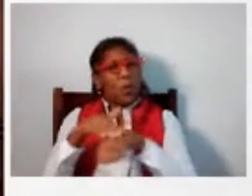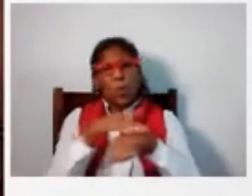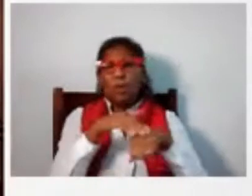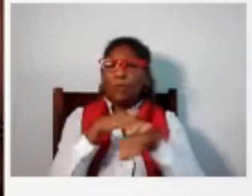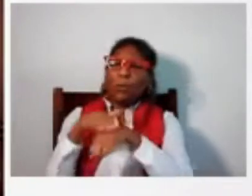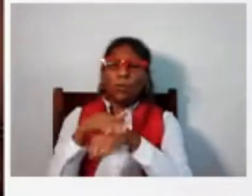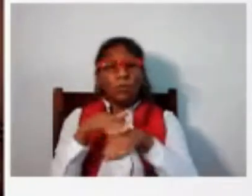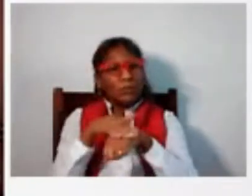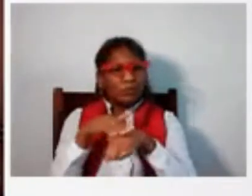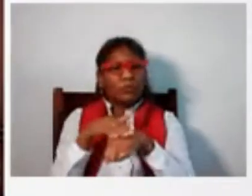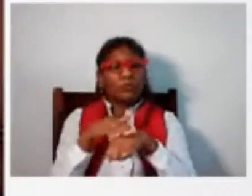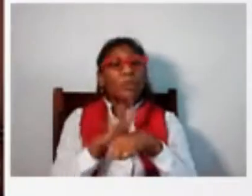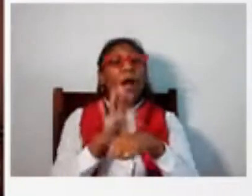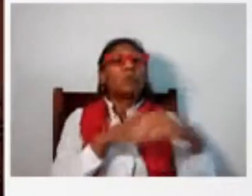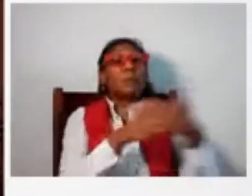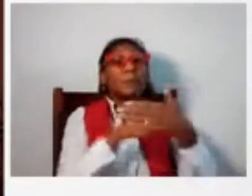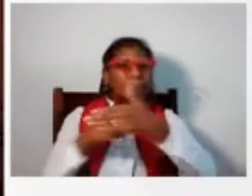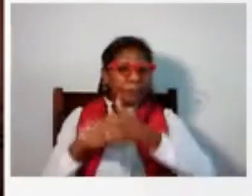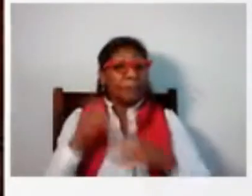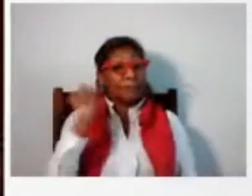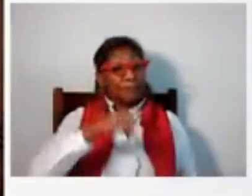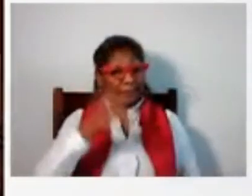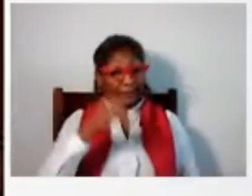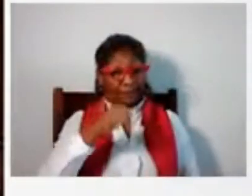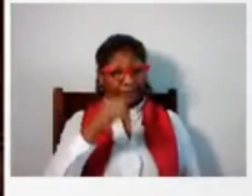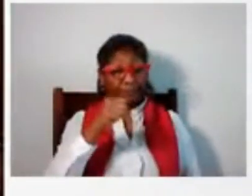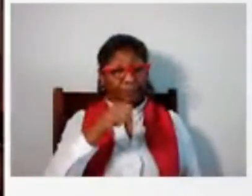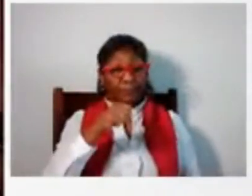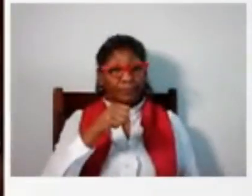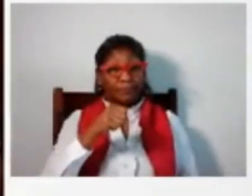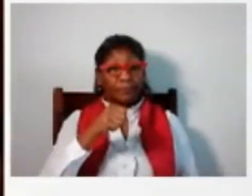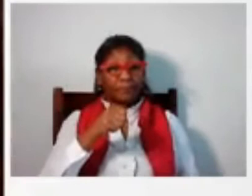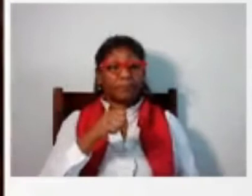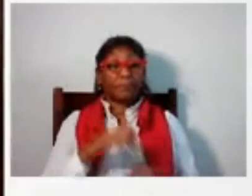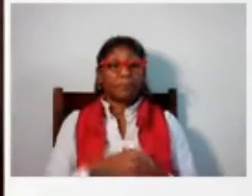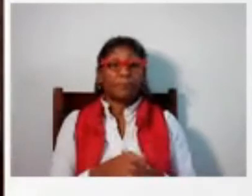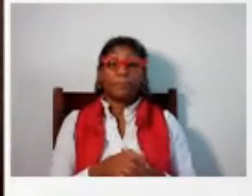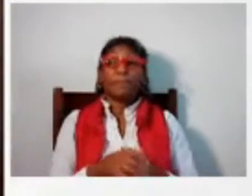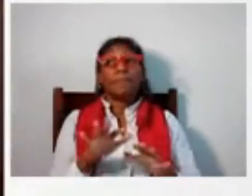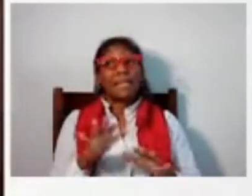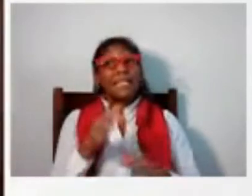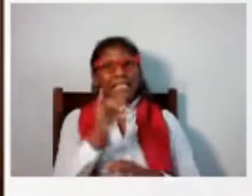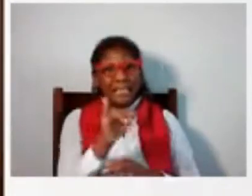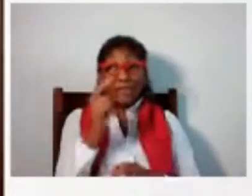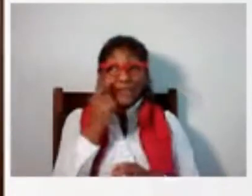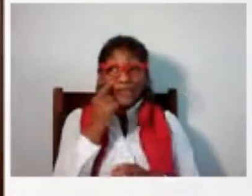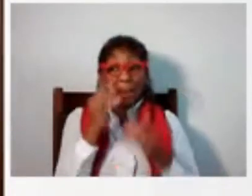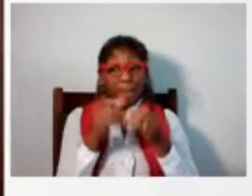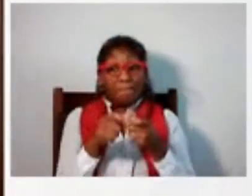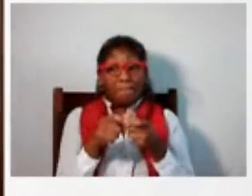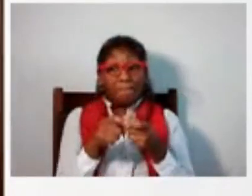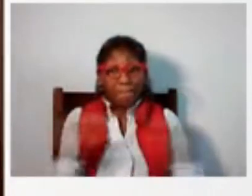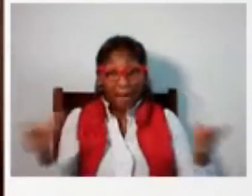estabelecer algumas restrições mais severas, na medida em que se observa também um aumento de